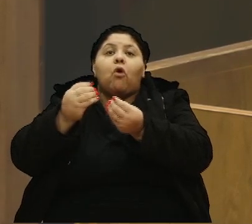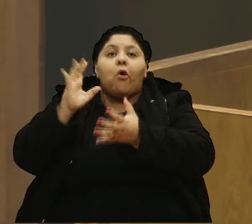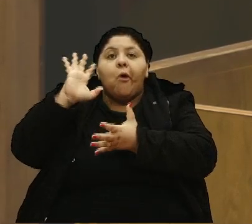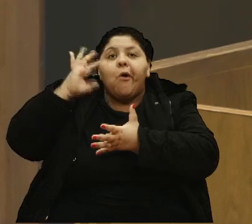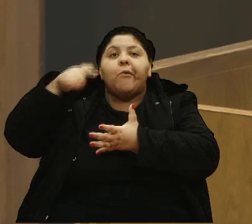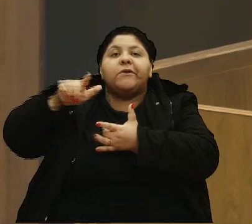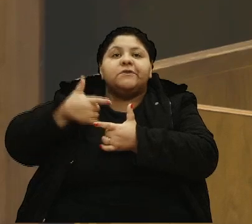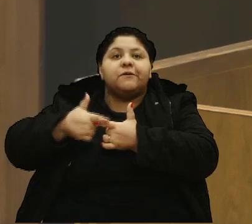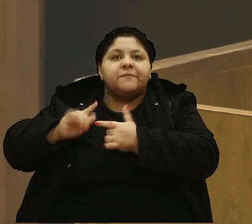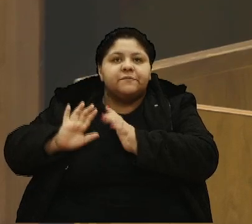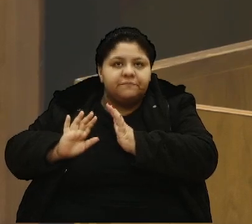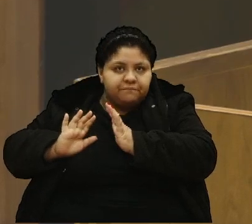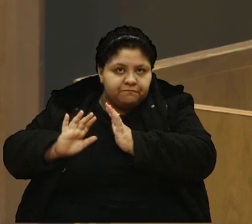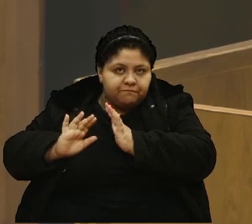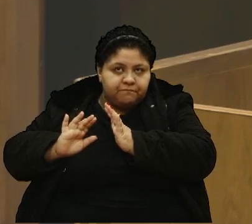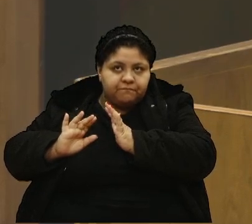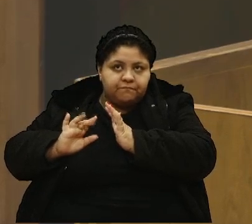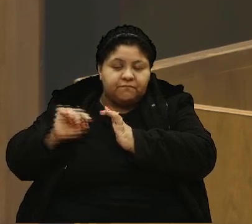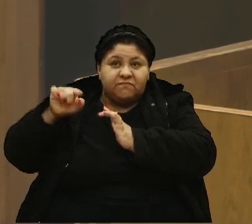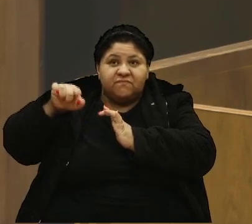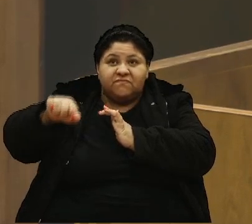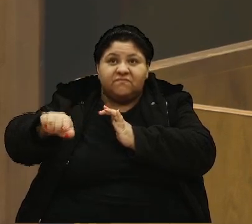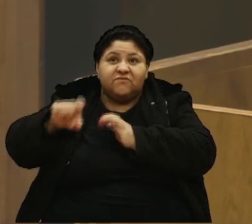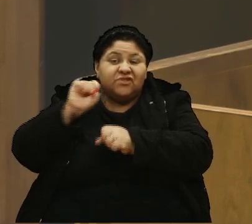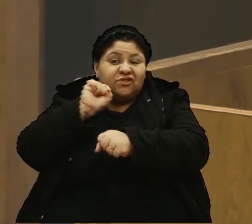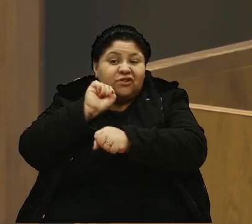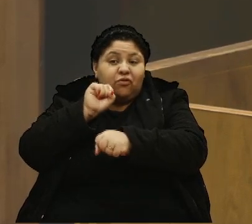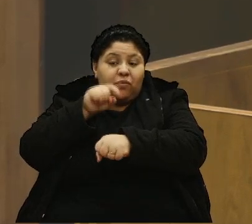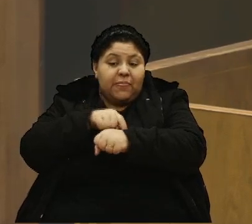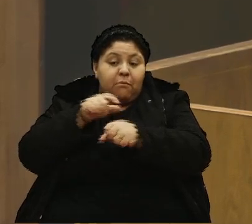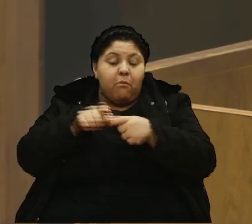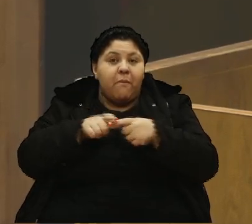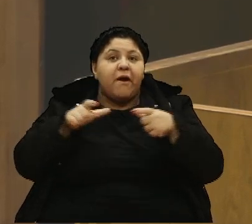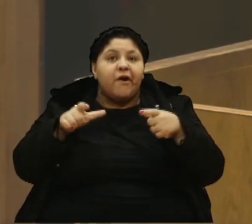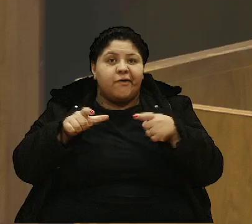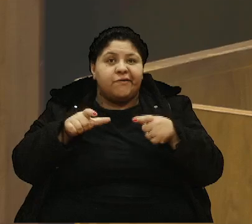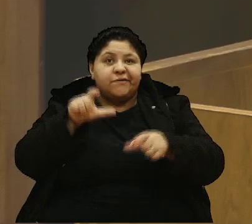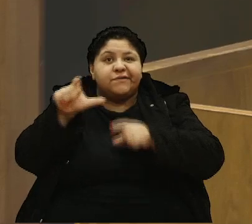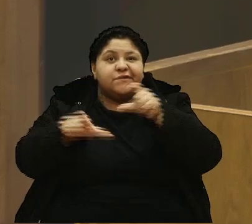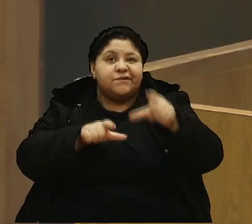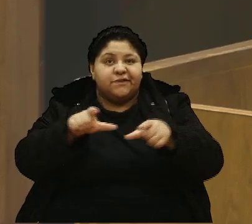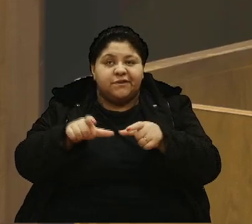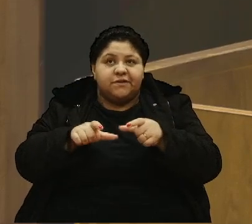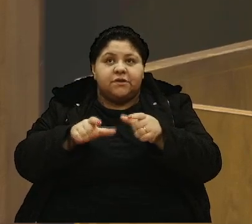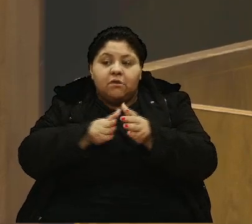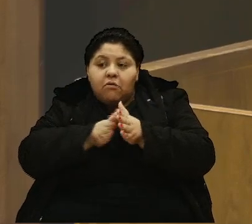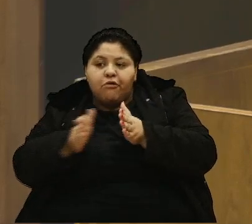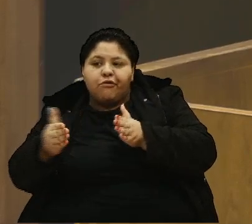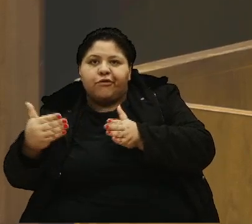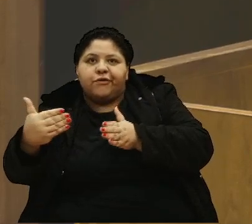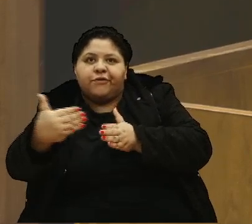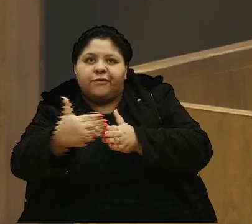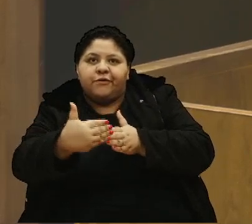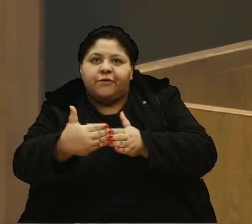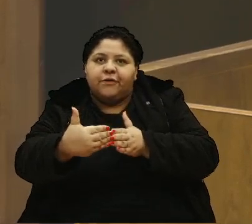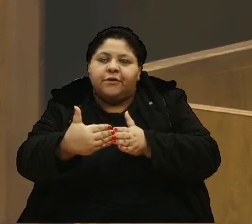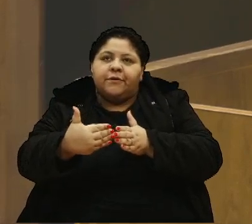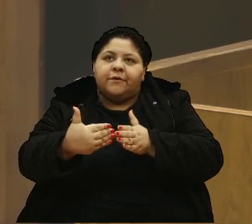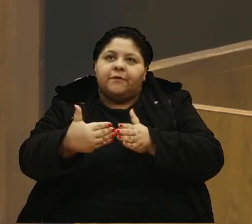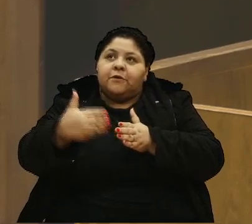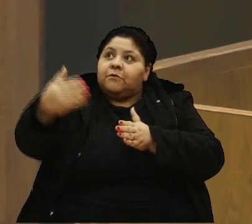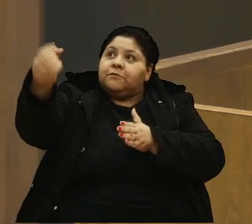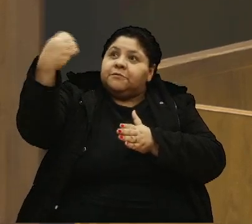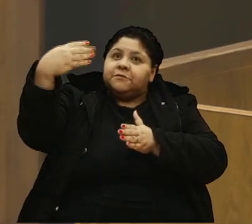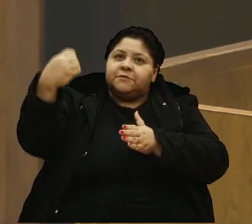essa situação? Você dá um tempo maior para as pessoas cruzarem aquele trecho. Você deixa esse